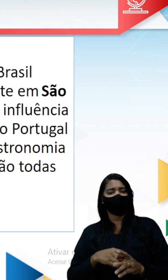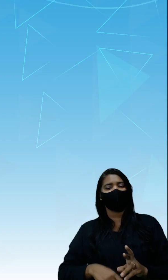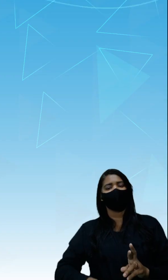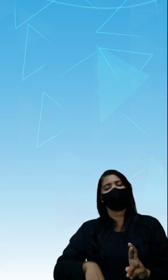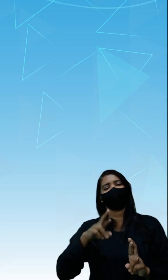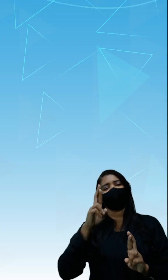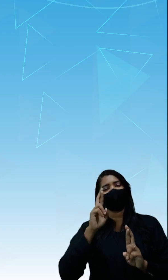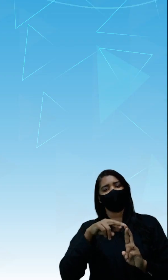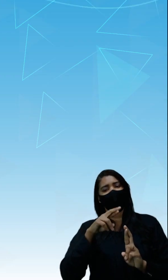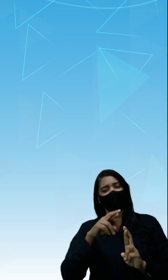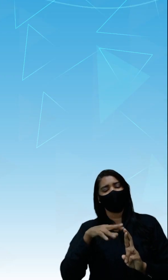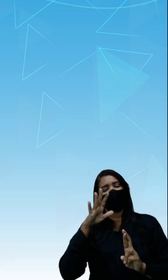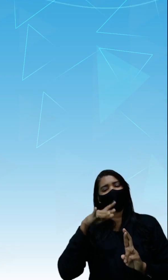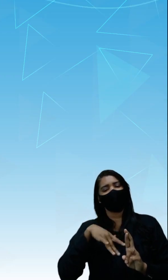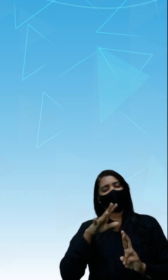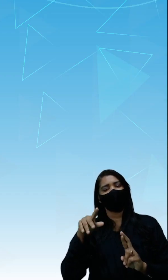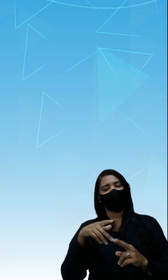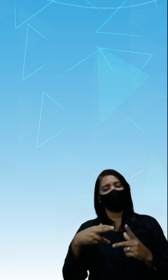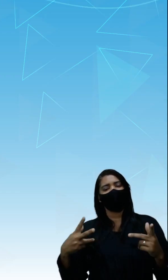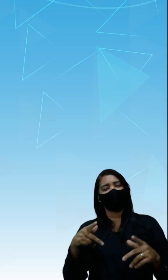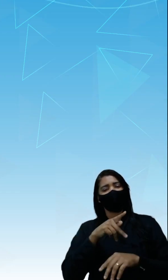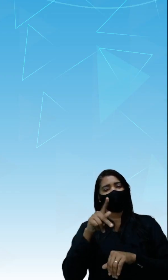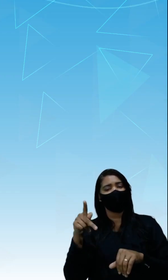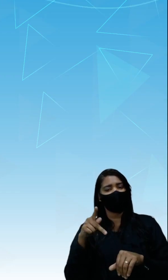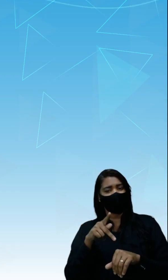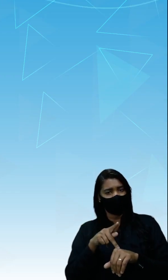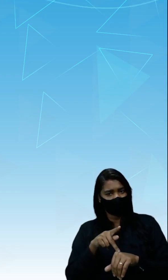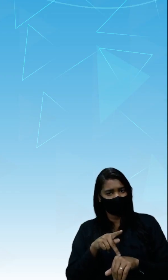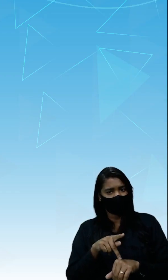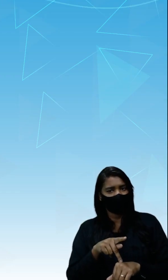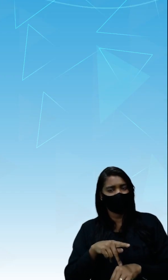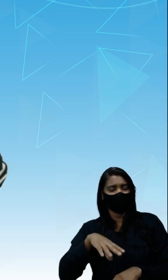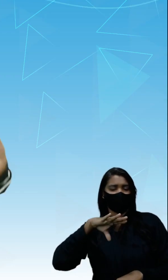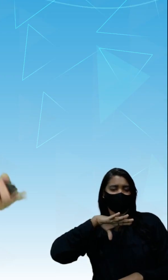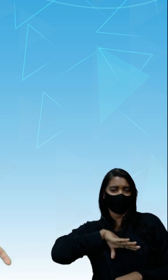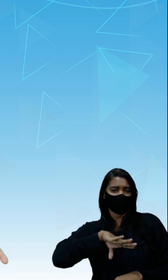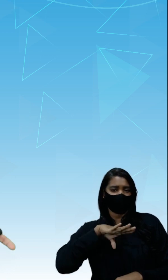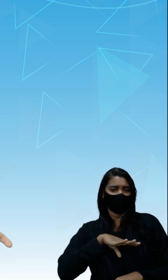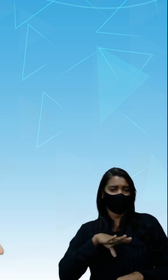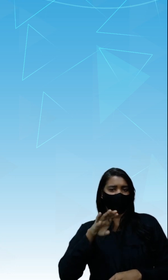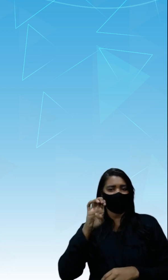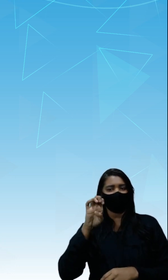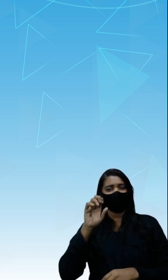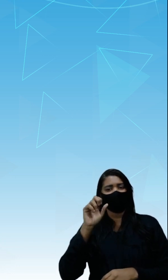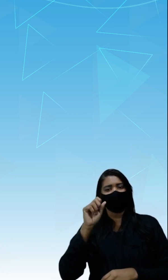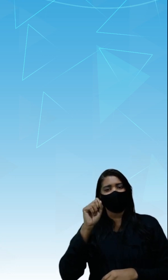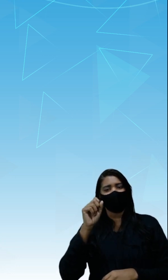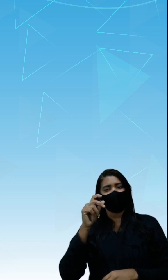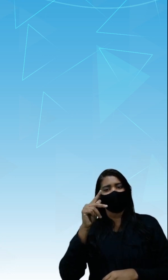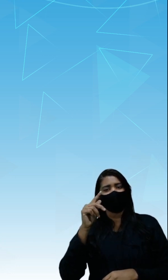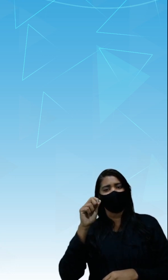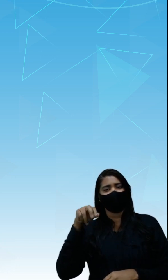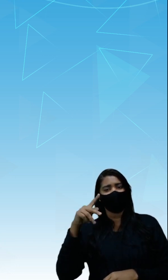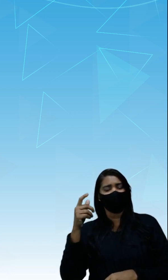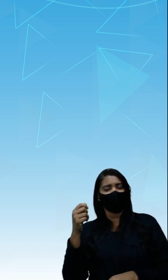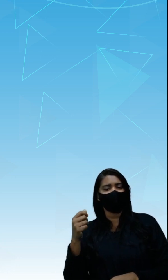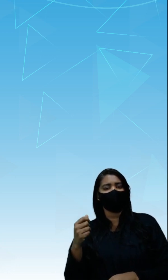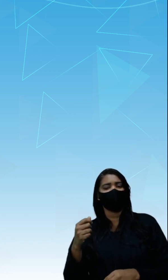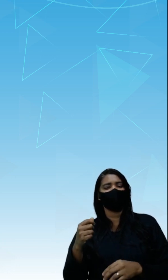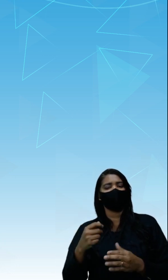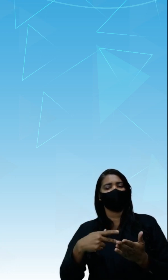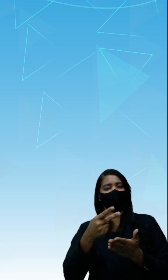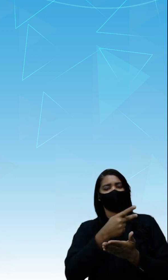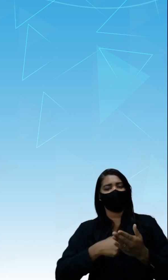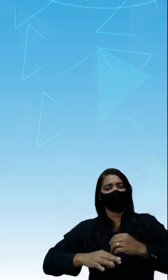sobre os países como quais a gente temos fortes laços, como Portugal e a Espanha, está presente na nossa